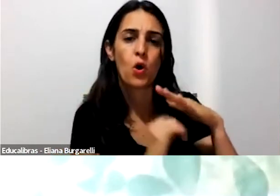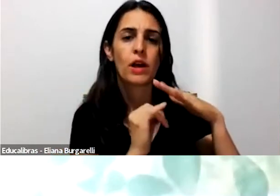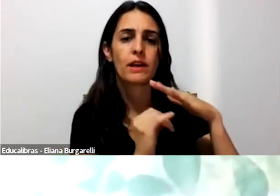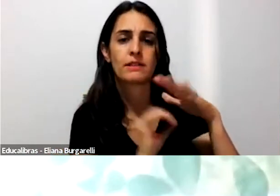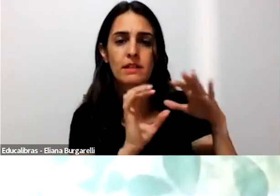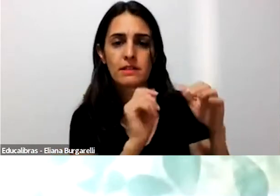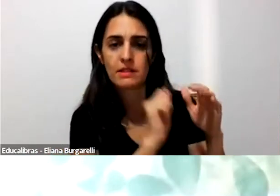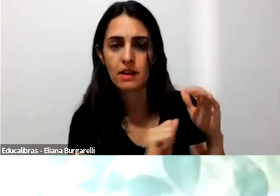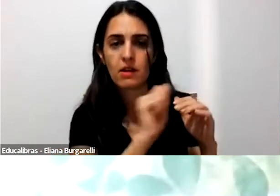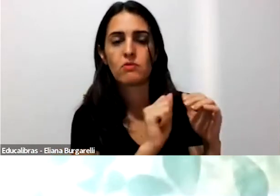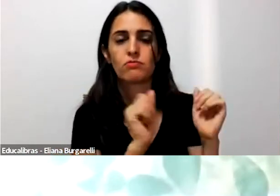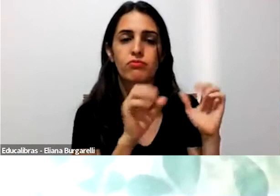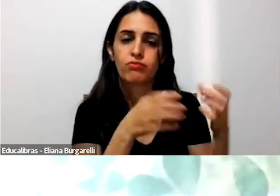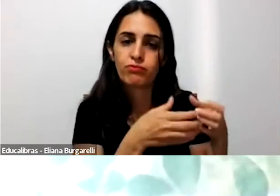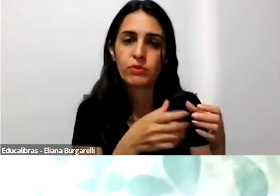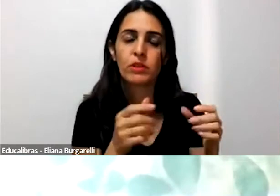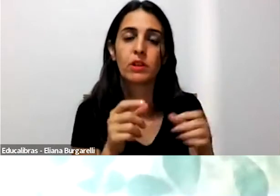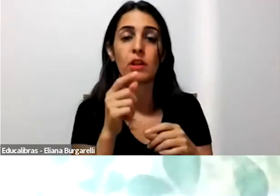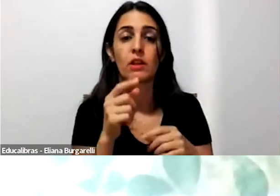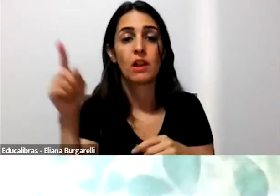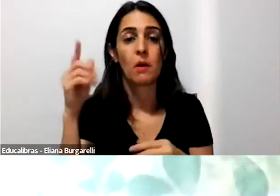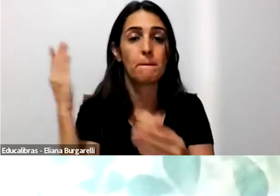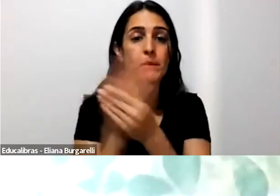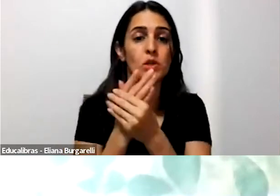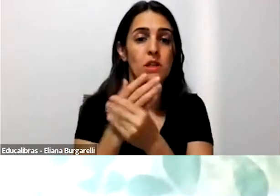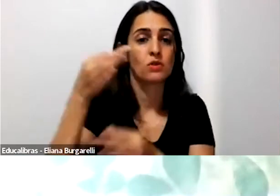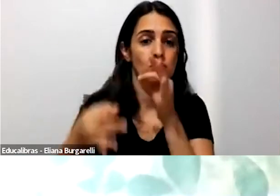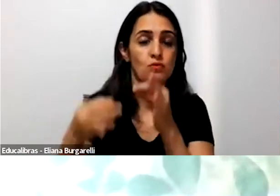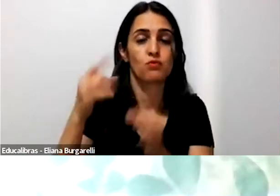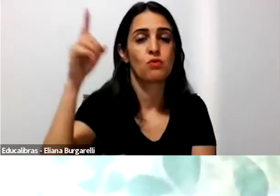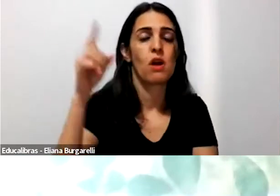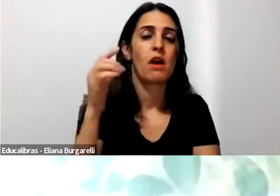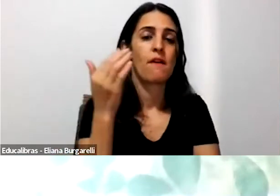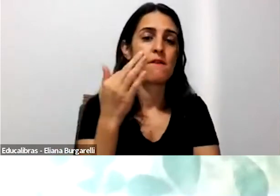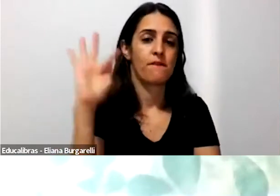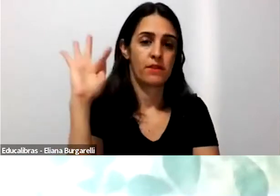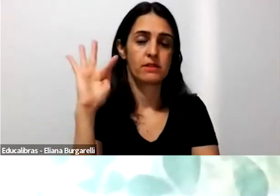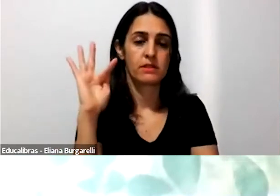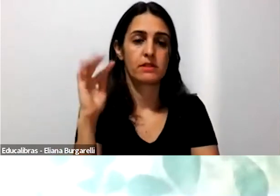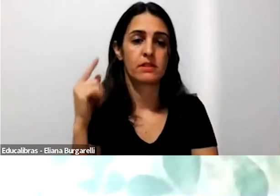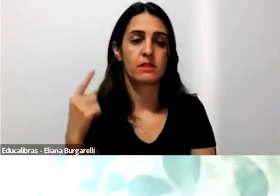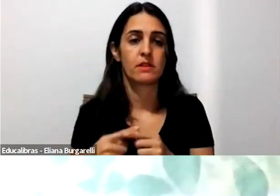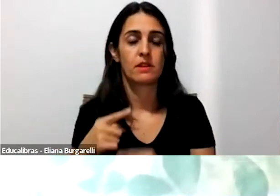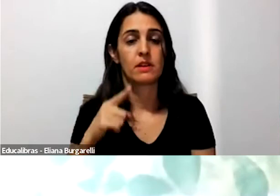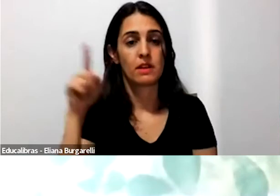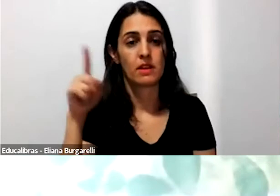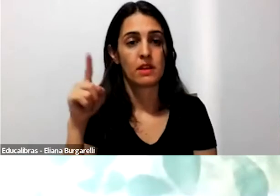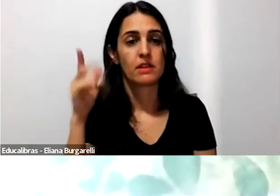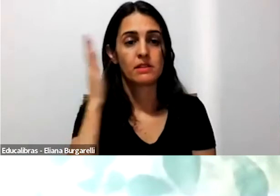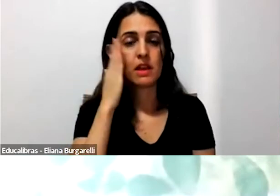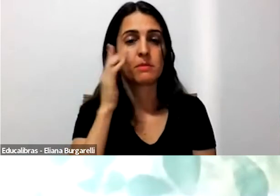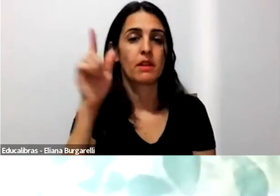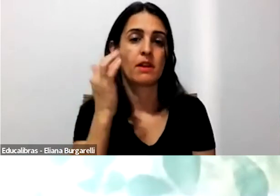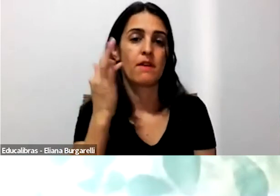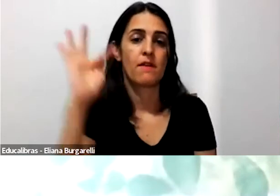a Canindé, junto com a Jupaú, junto com a organização CCCA, né, COIAB, a PIB e